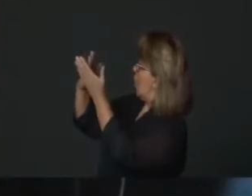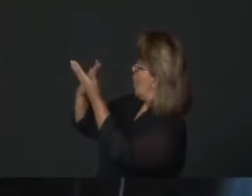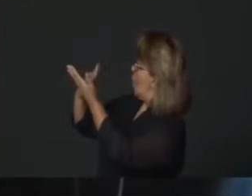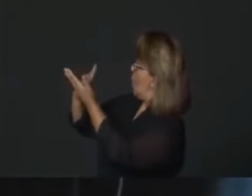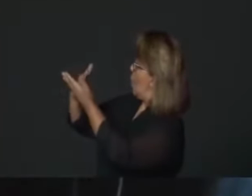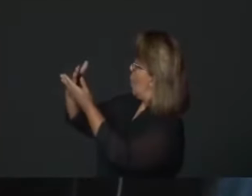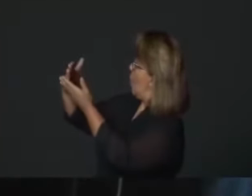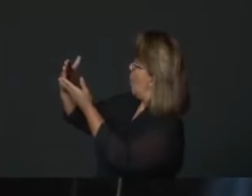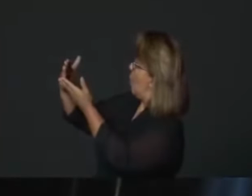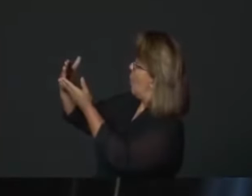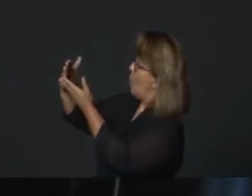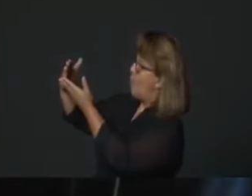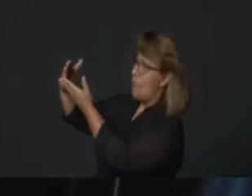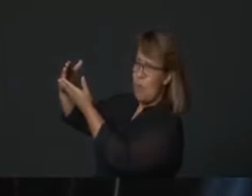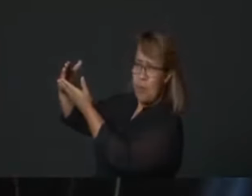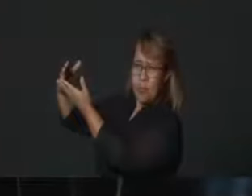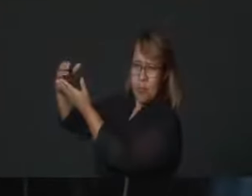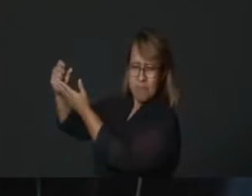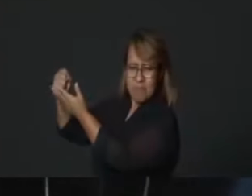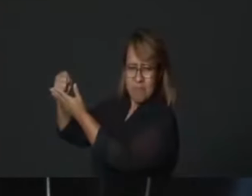o temporal de benção e poder